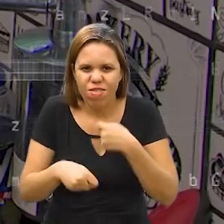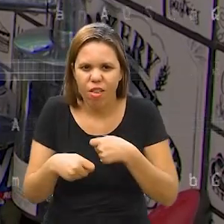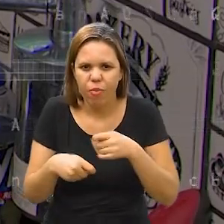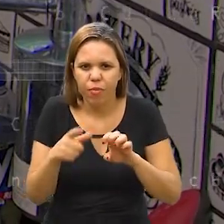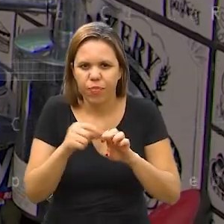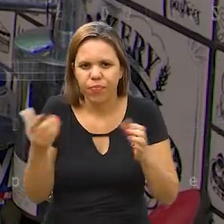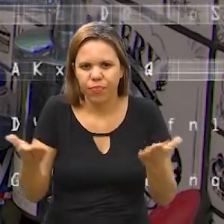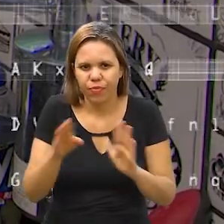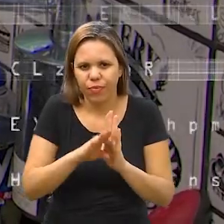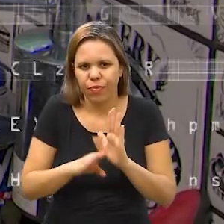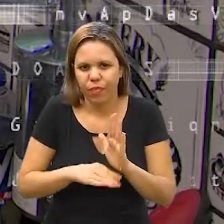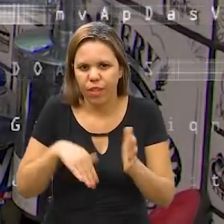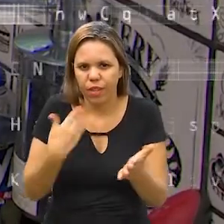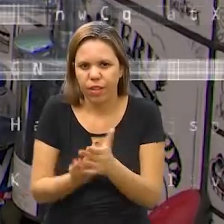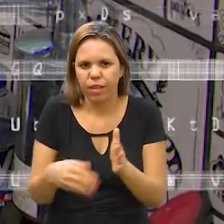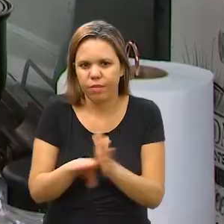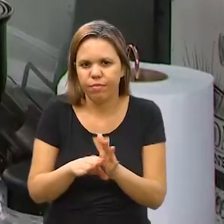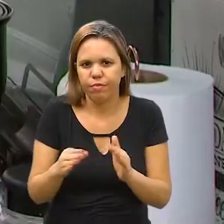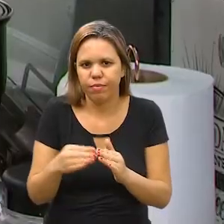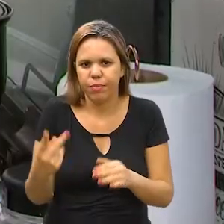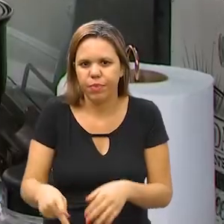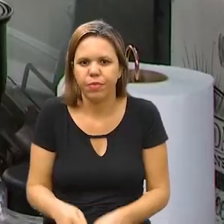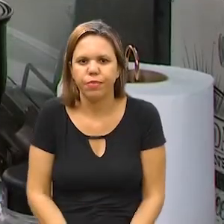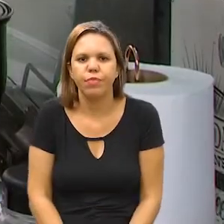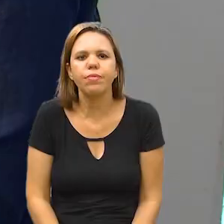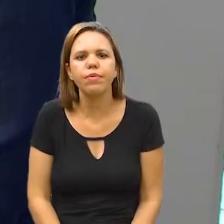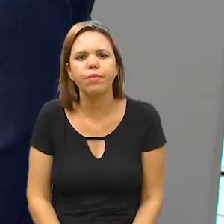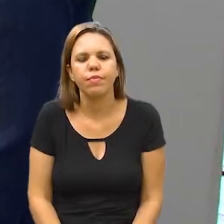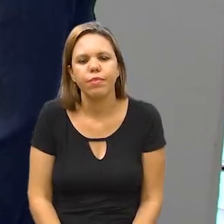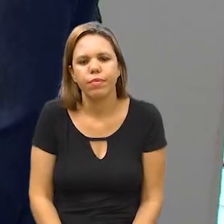Ser Empreendedor foi até a casa dela.